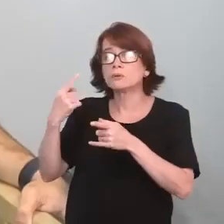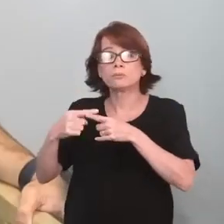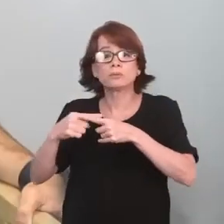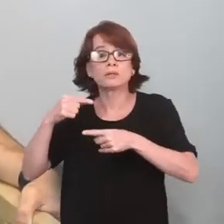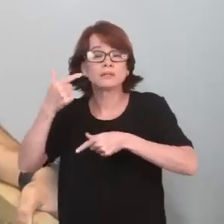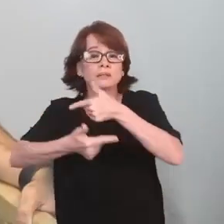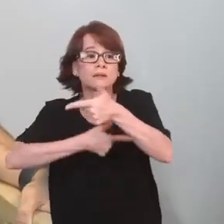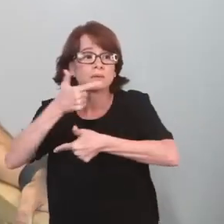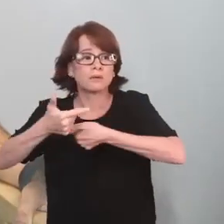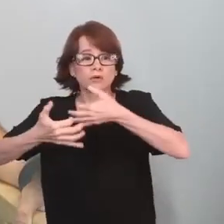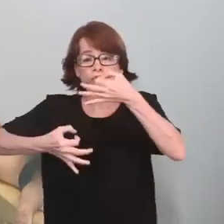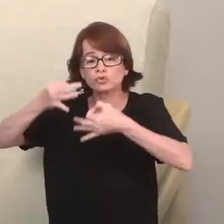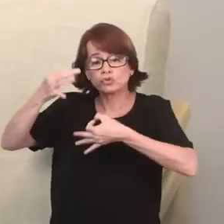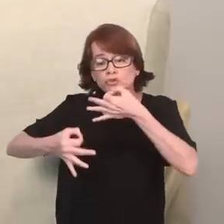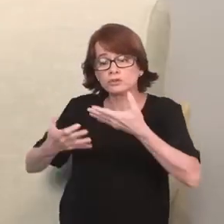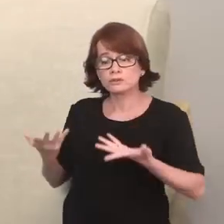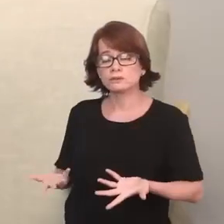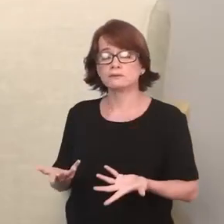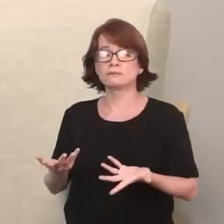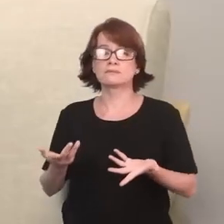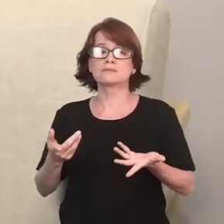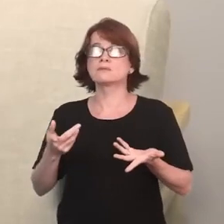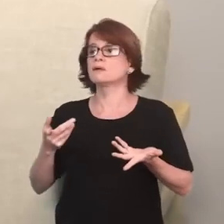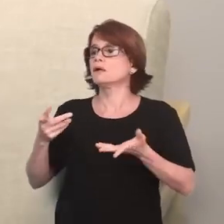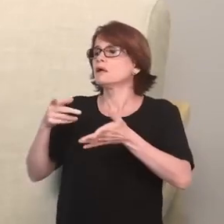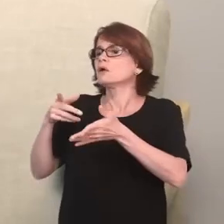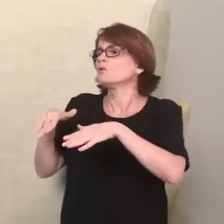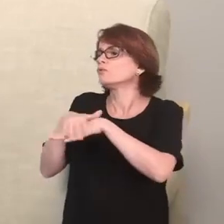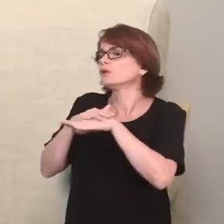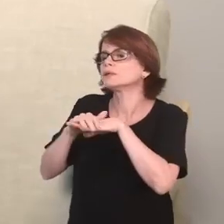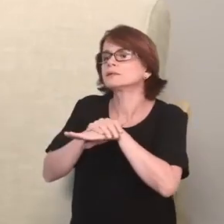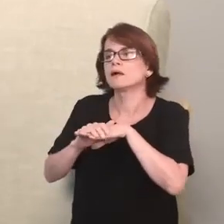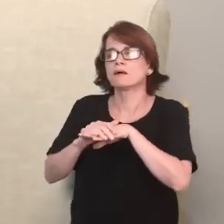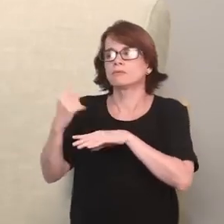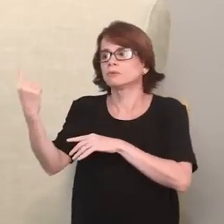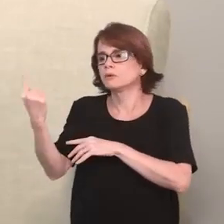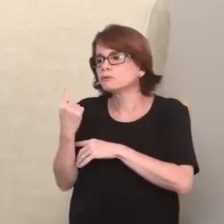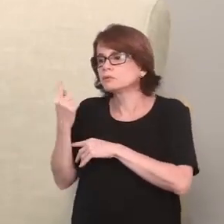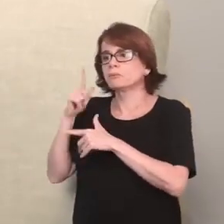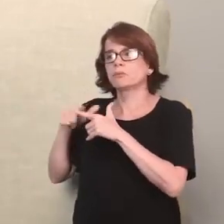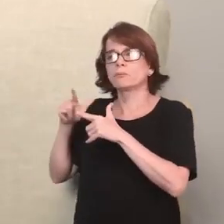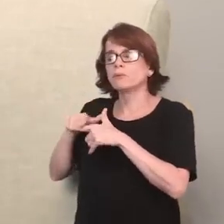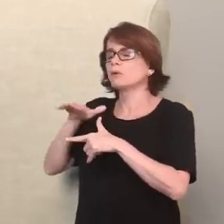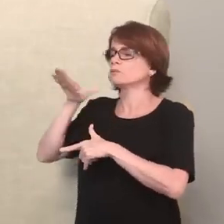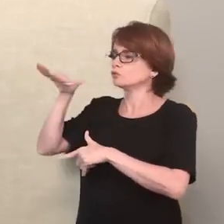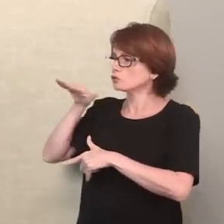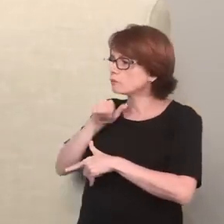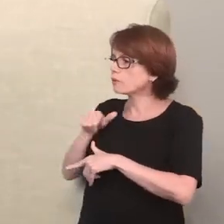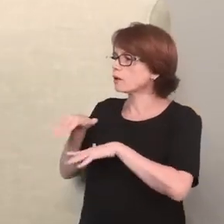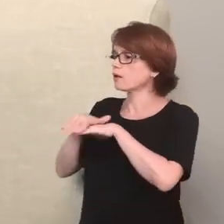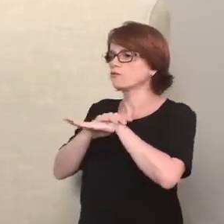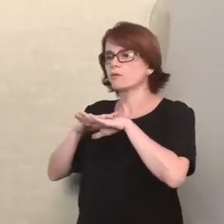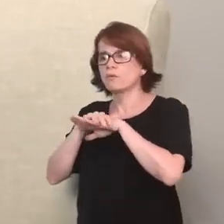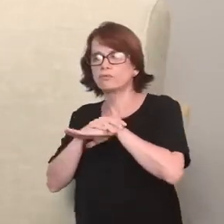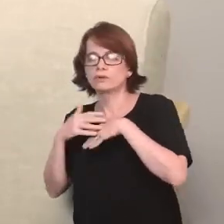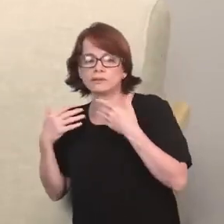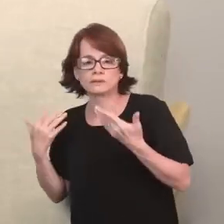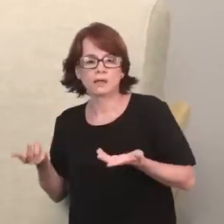Sempre fui muito justa, tratava com muita justiça os procuradores, né? Aqueles que tinham problema, eu